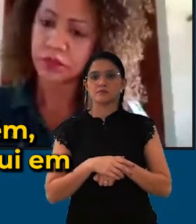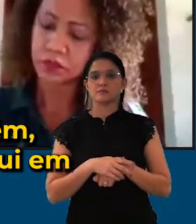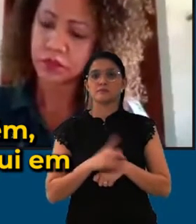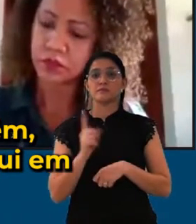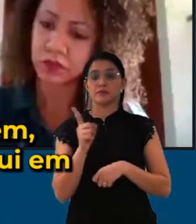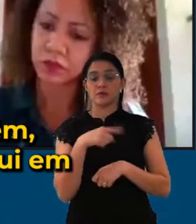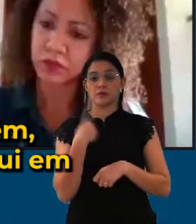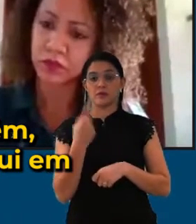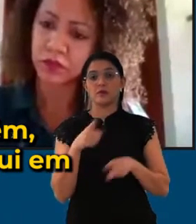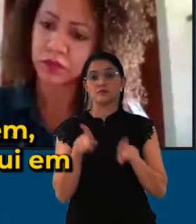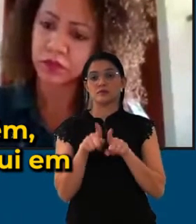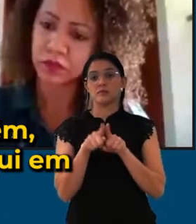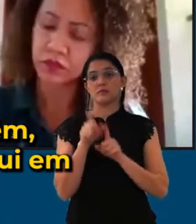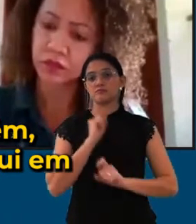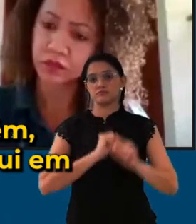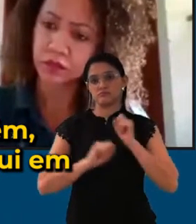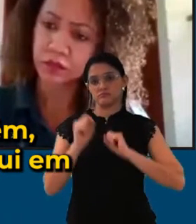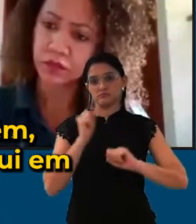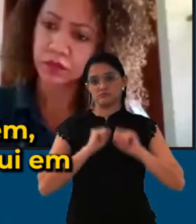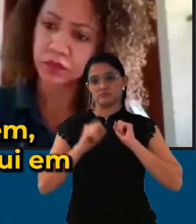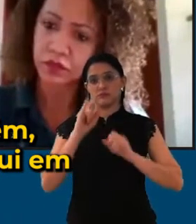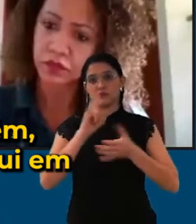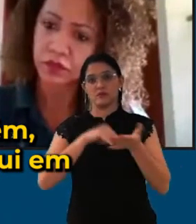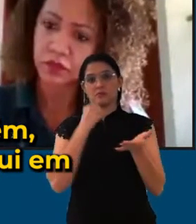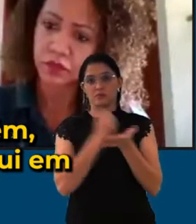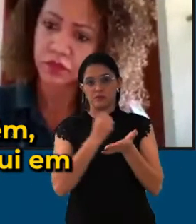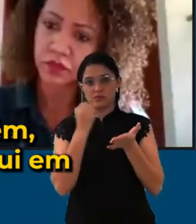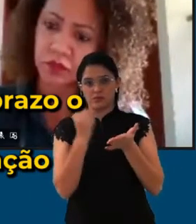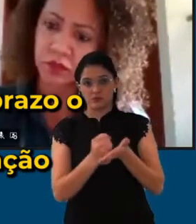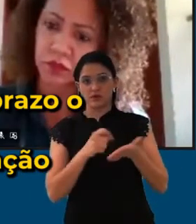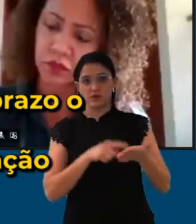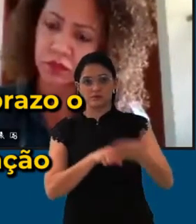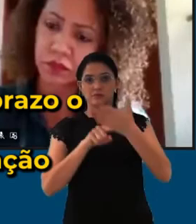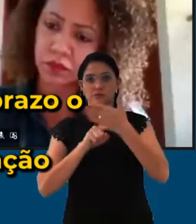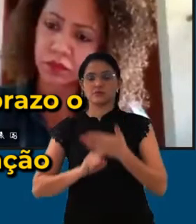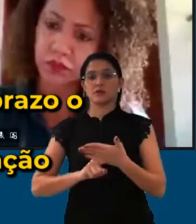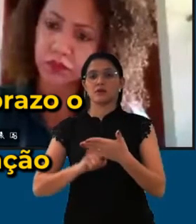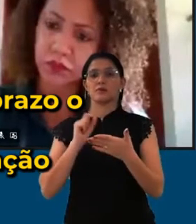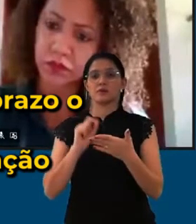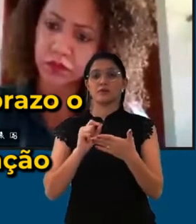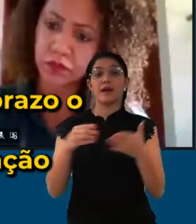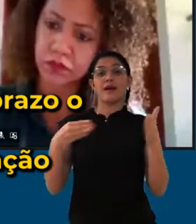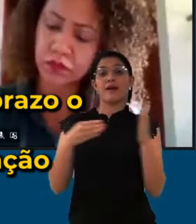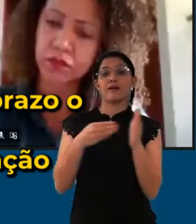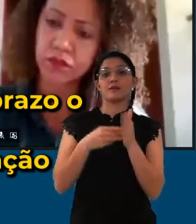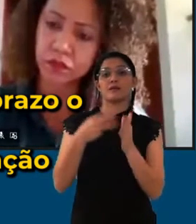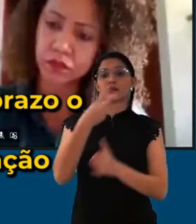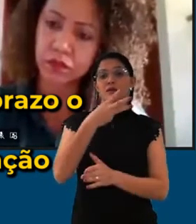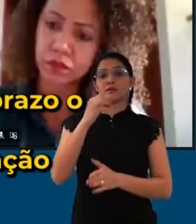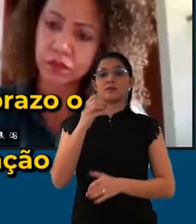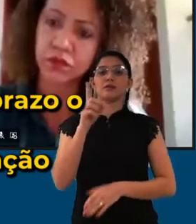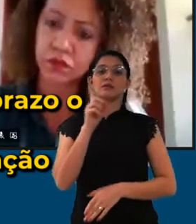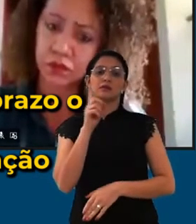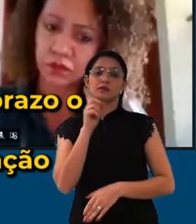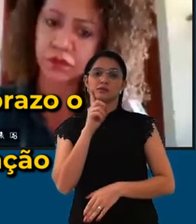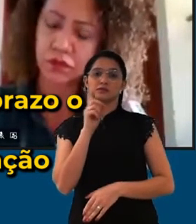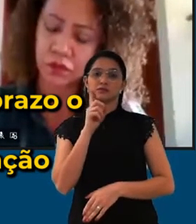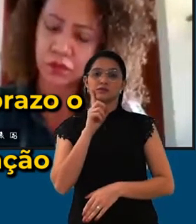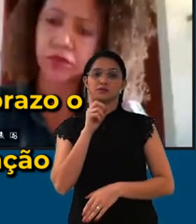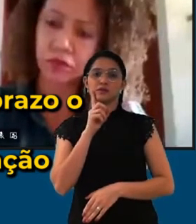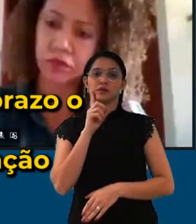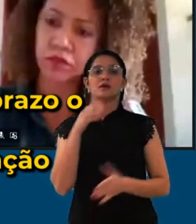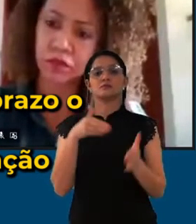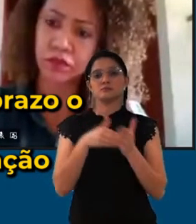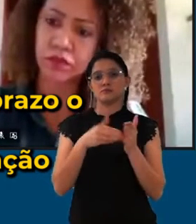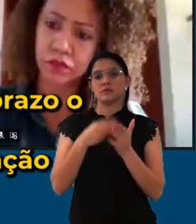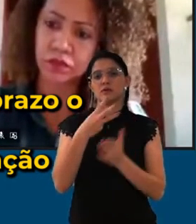nossa expectativa também, uma vez que esses documentos estejam aqui já em nossas mãos, é que até 30 dias, e esse sendo realmente esse prazo o